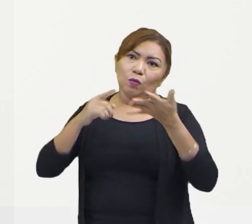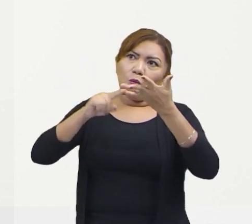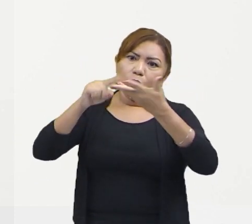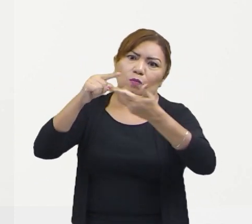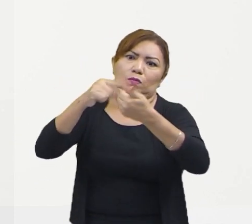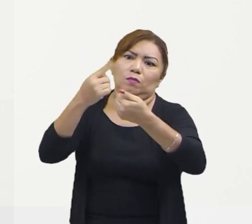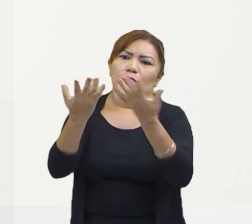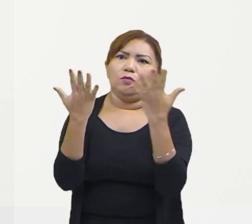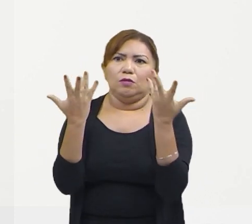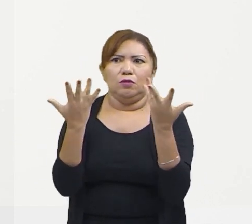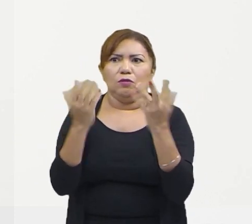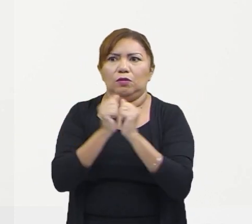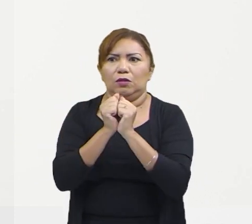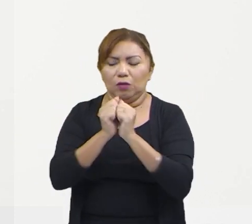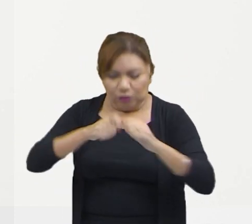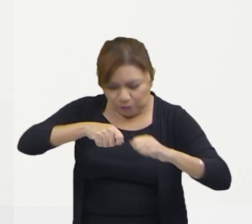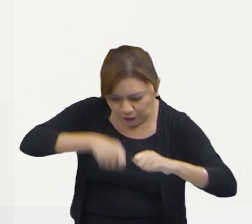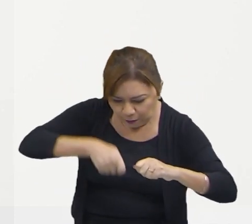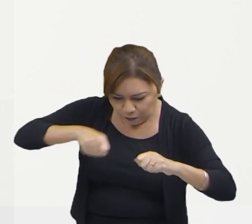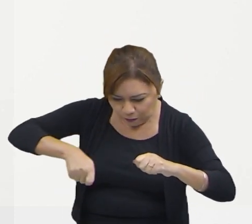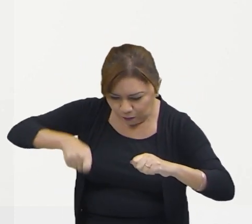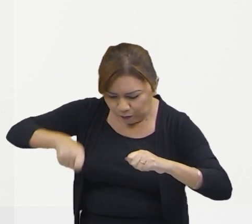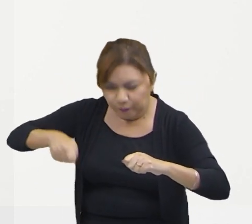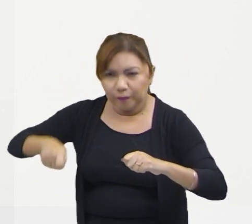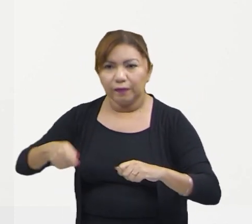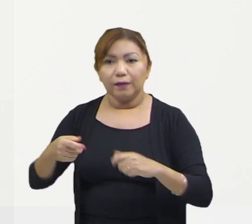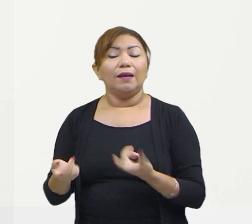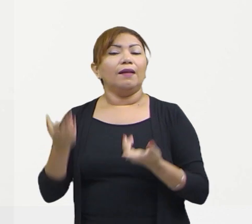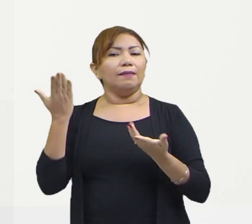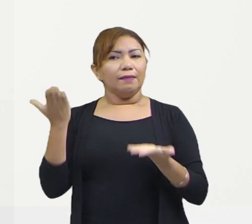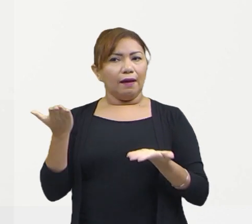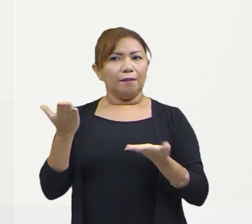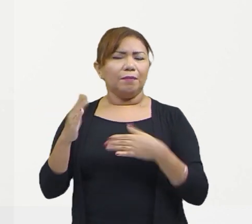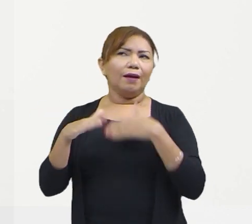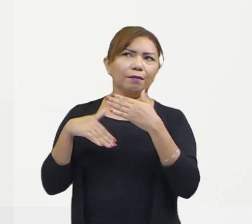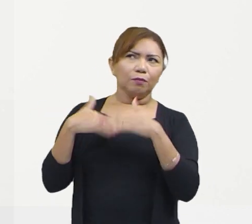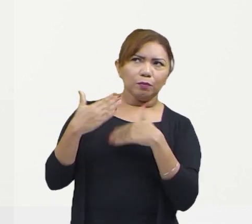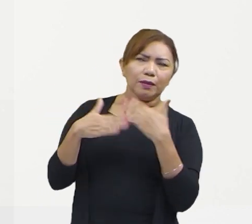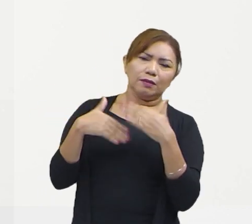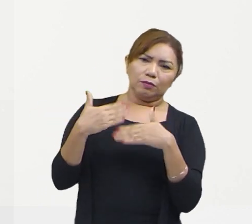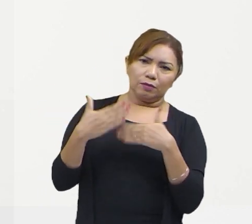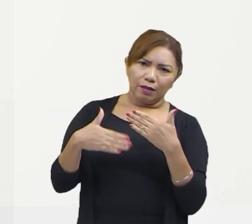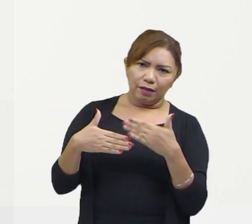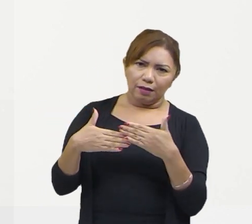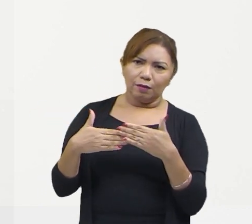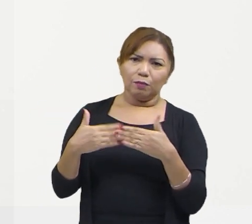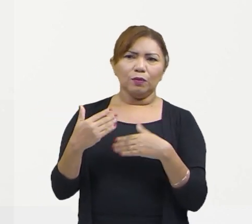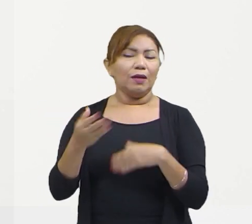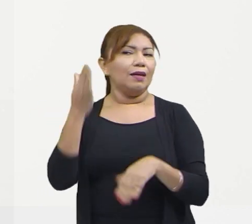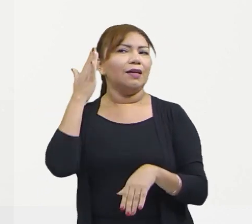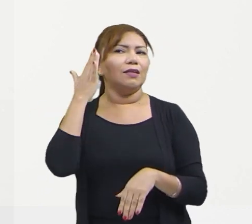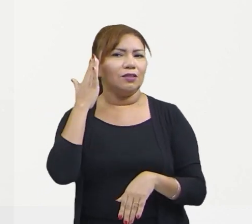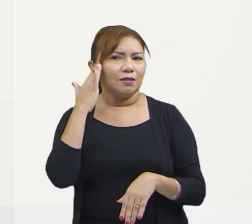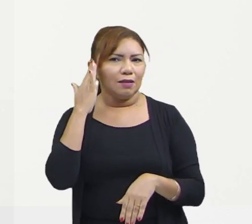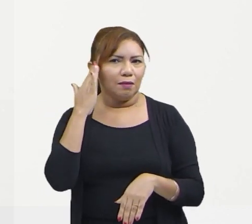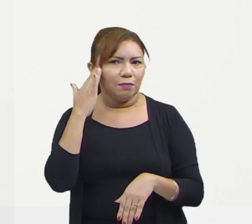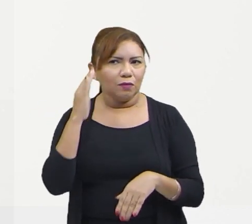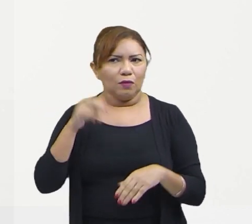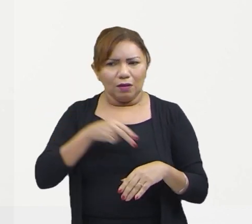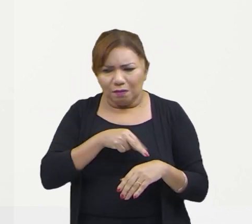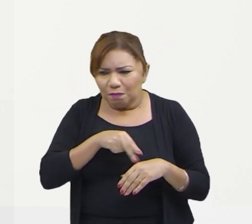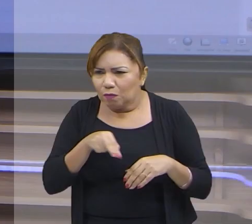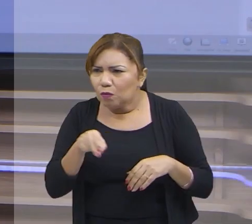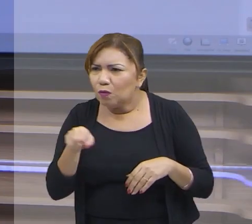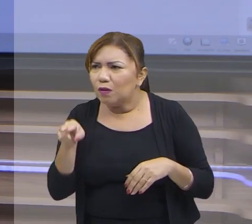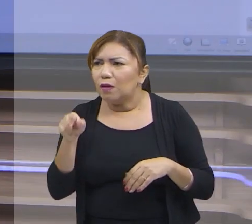ele tinha caçado ou pescado. Aí, com a evolução dos tempos, ele já saiu da caverna